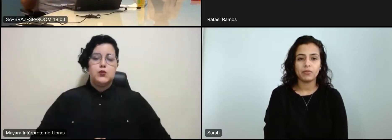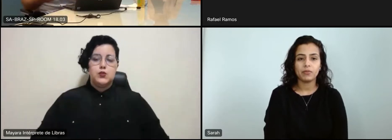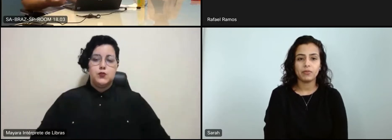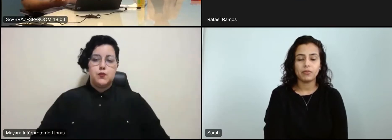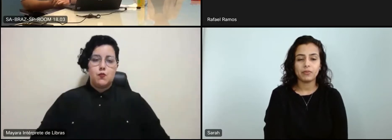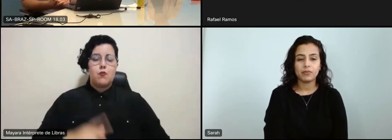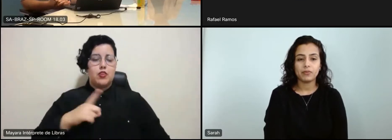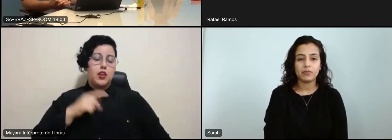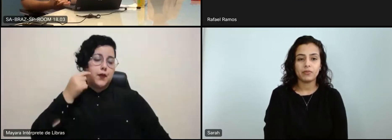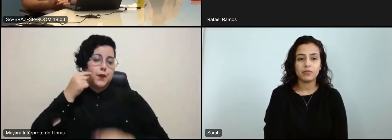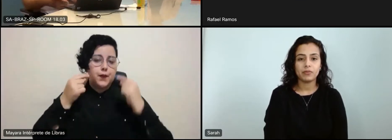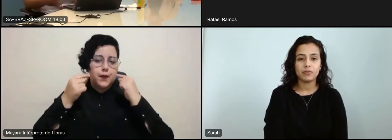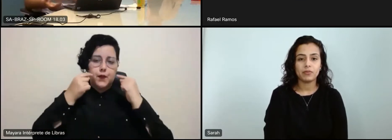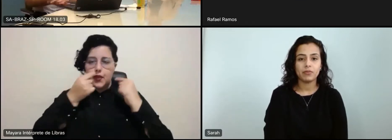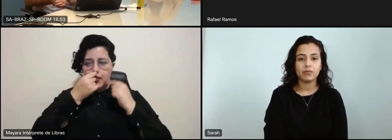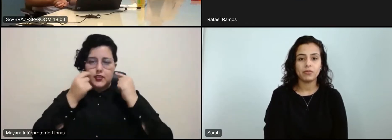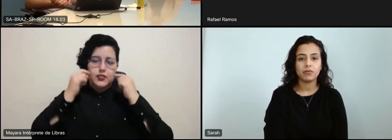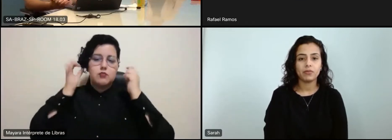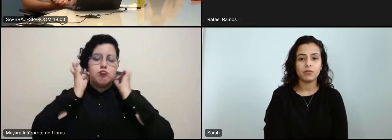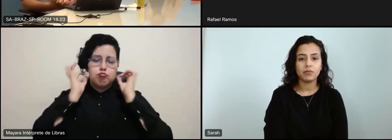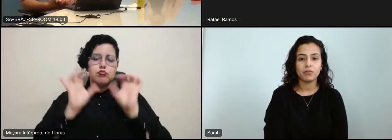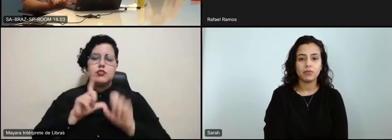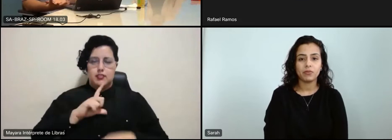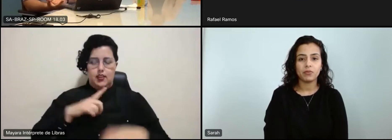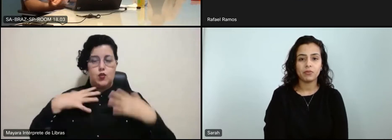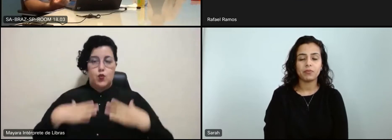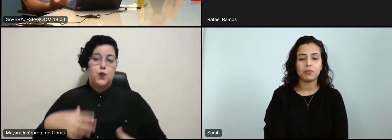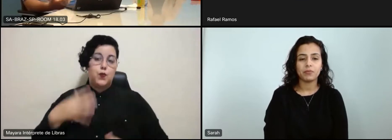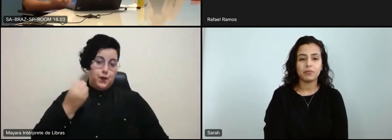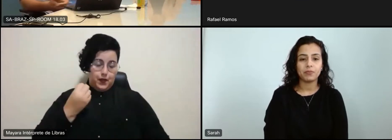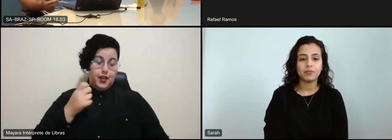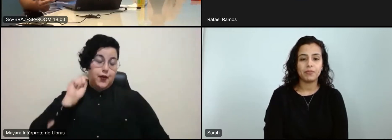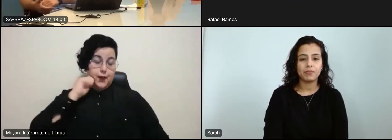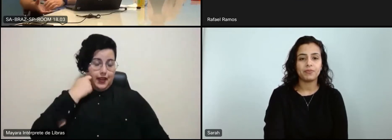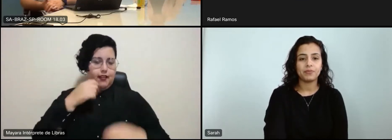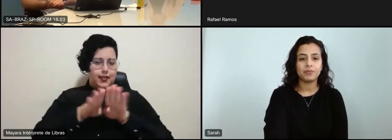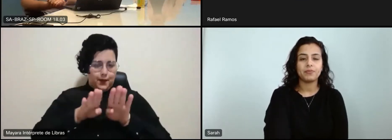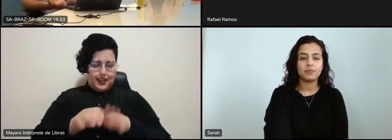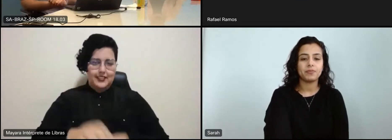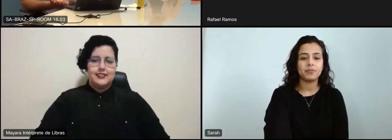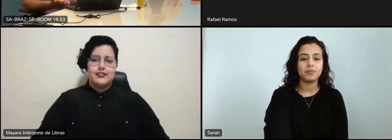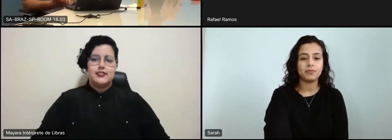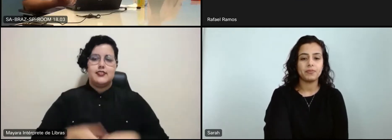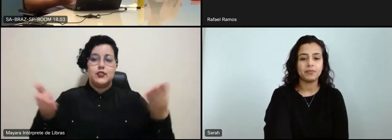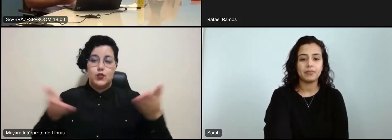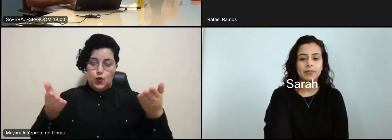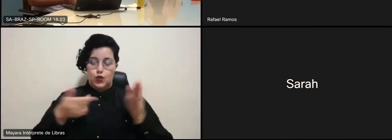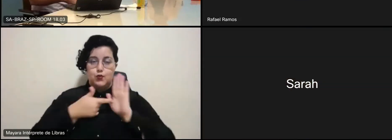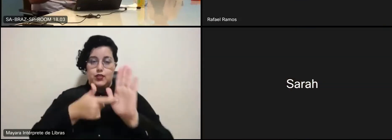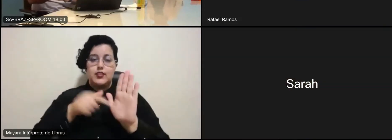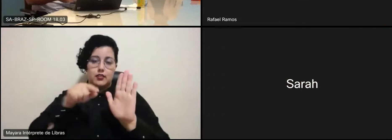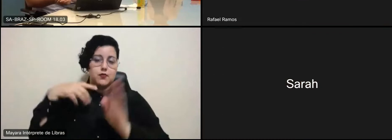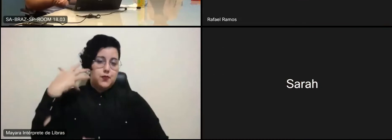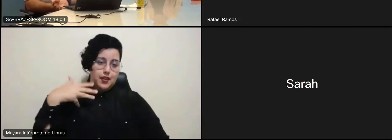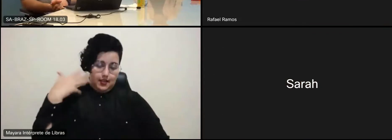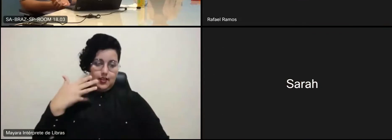com alguns piercings pela face, e também está trajada com roupas pretas. Bom, e eu hoje sou o mediador desse painel, tenho essa imensa